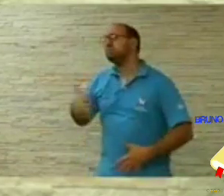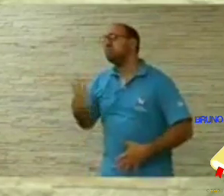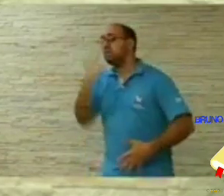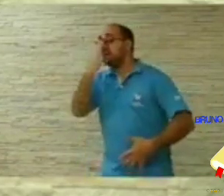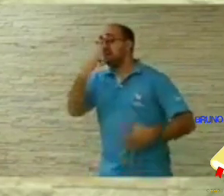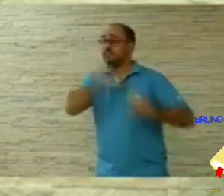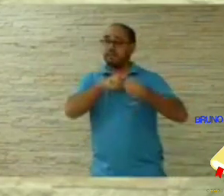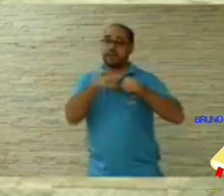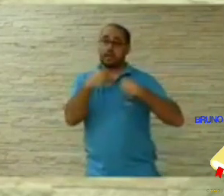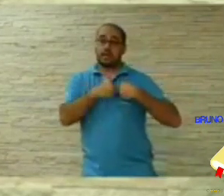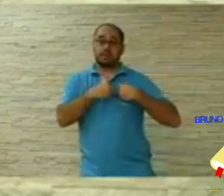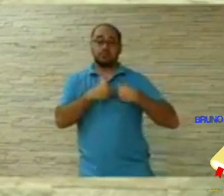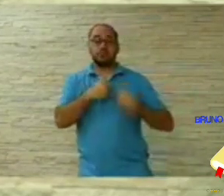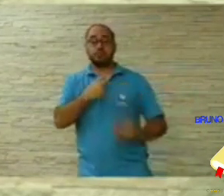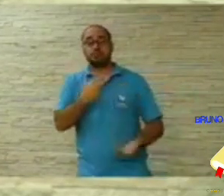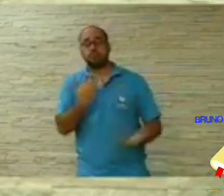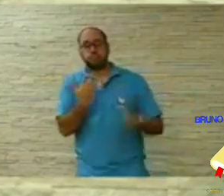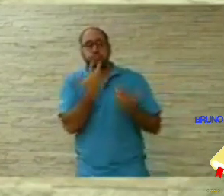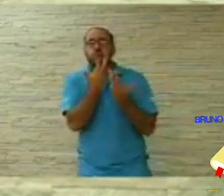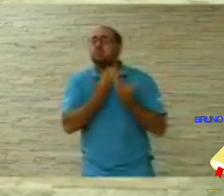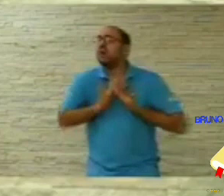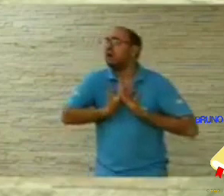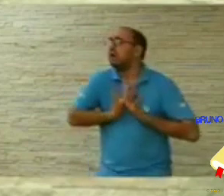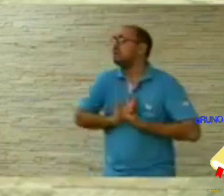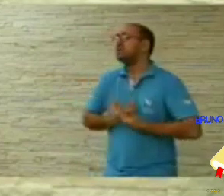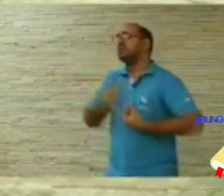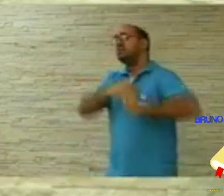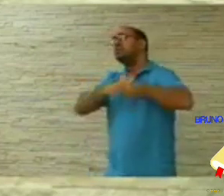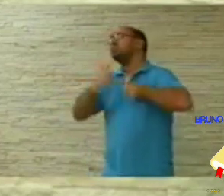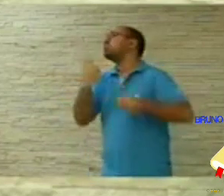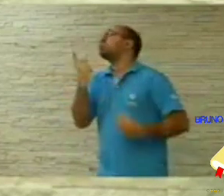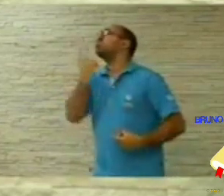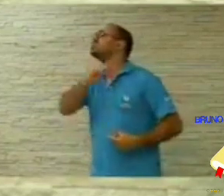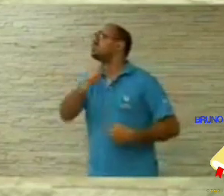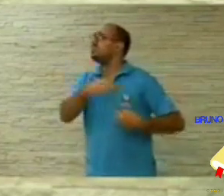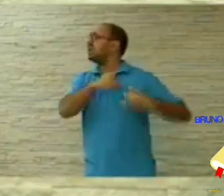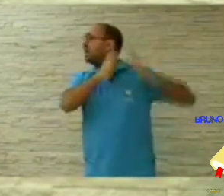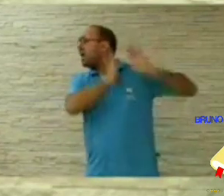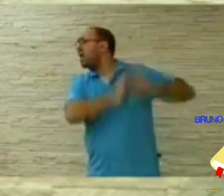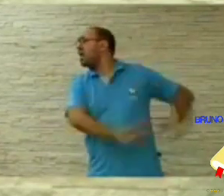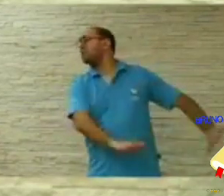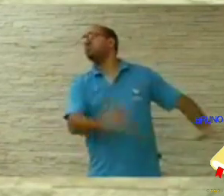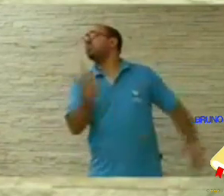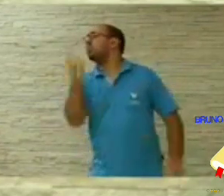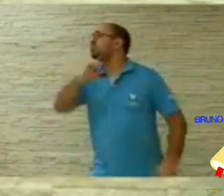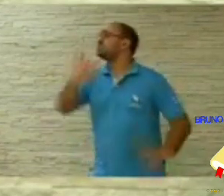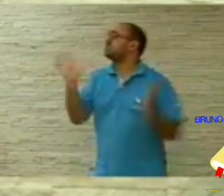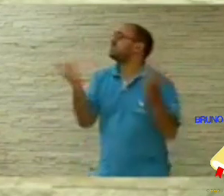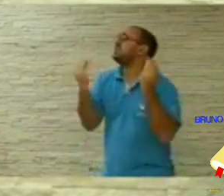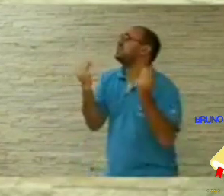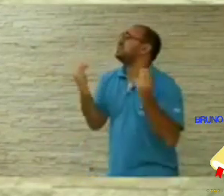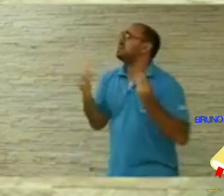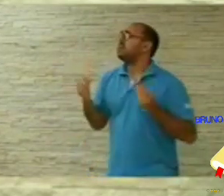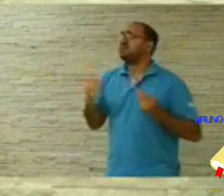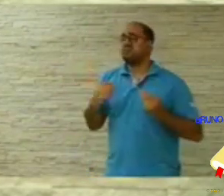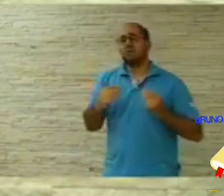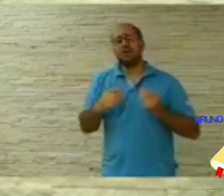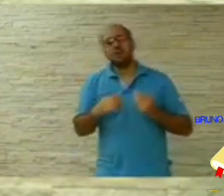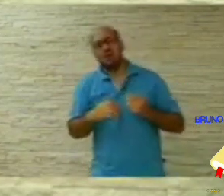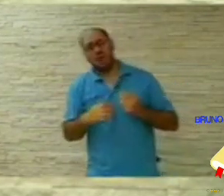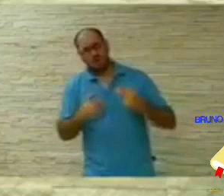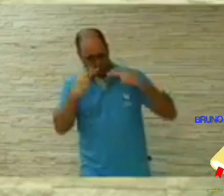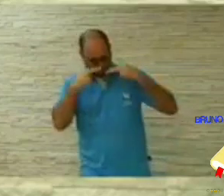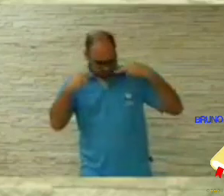amarrando. Você, ao olhar diante do espelho, vê ali alguém que ninguém vê. Talvez você consiga enxergar,